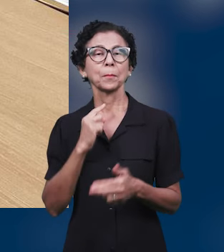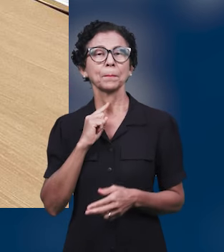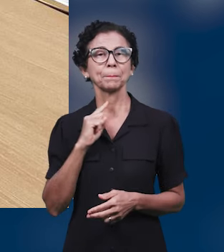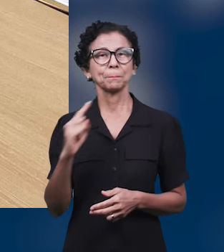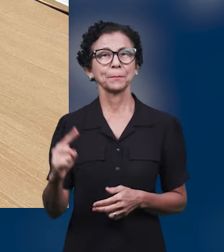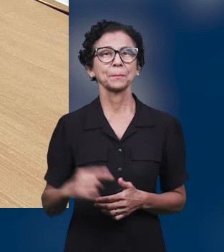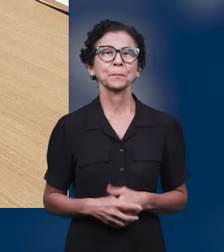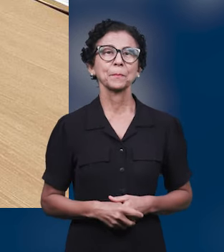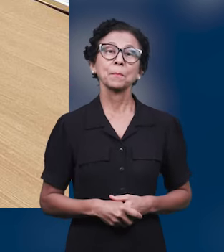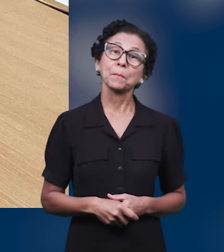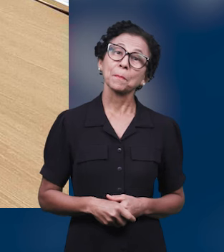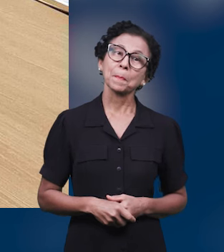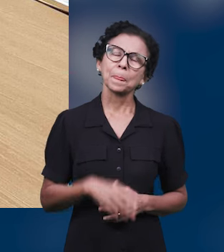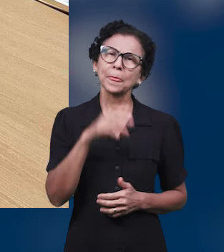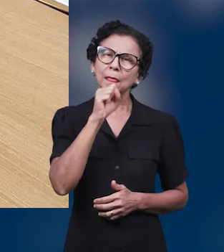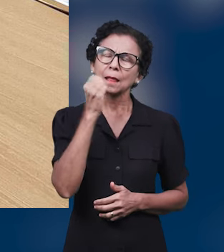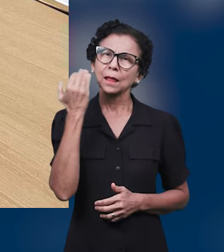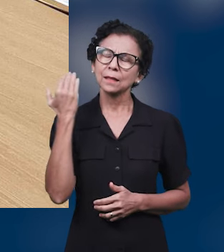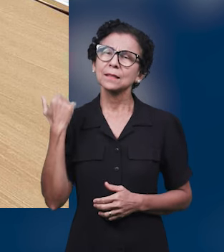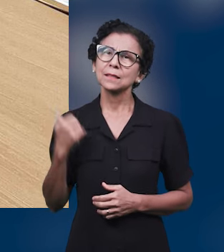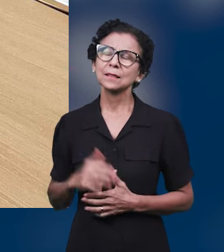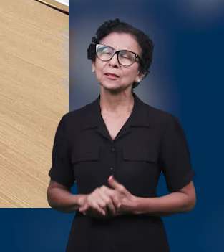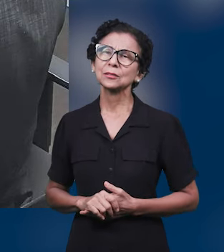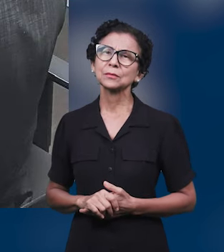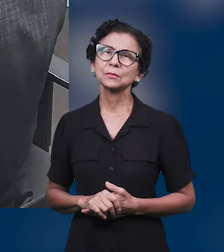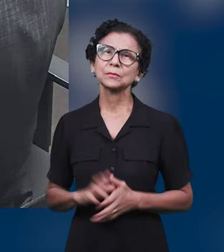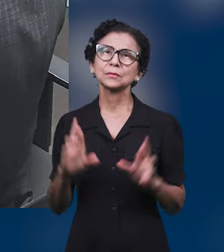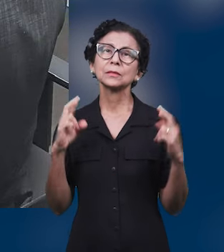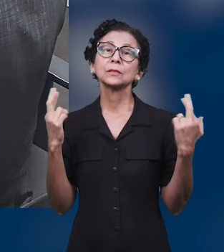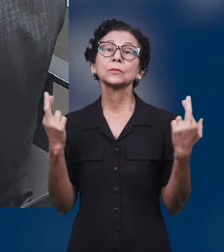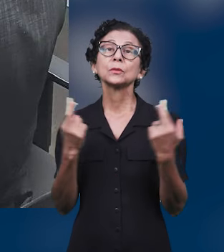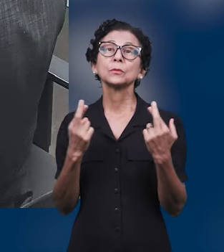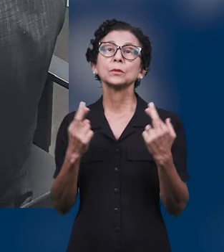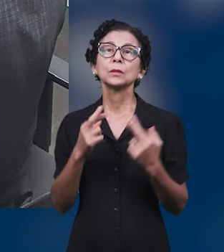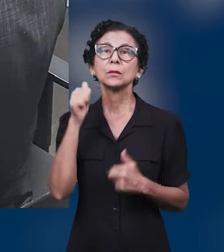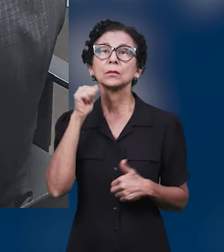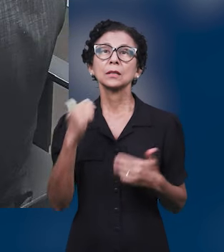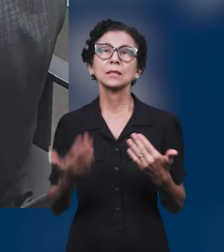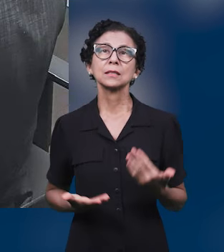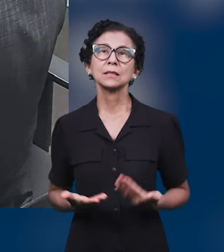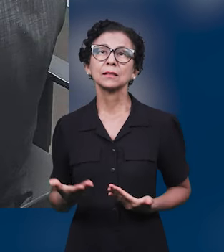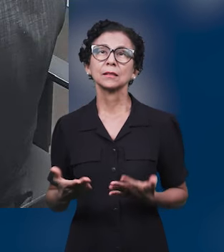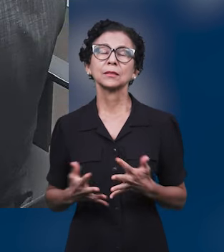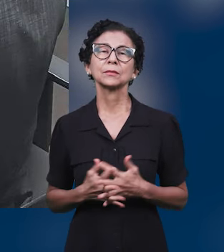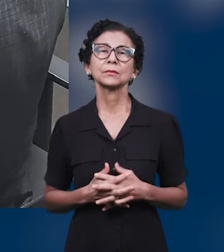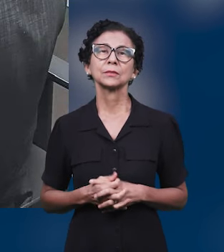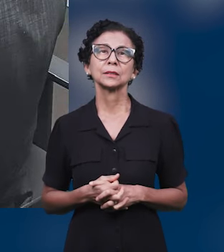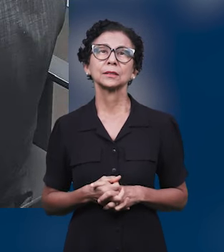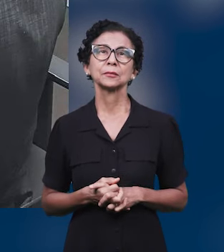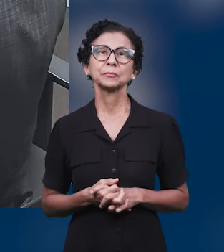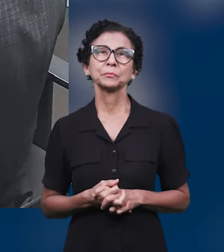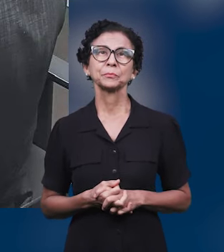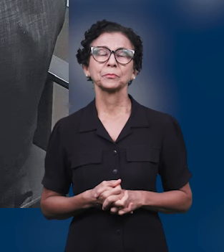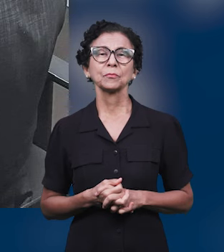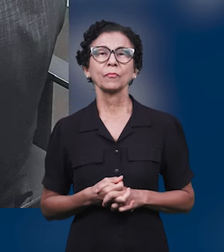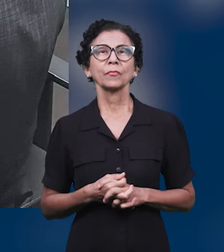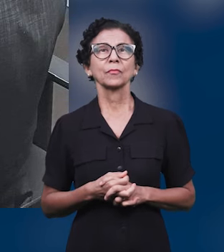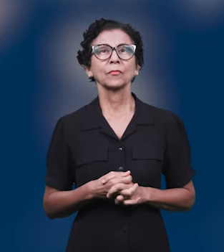com a participação de um grupo de irmãs do Brasil. Essas irmãs estavam no Brasil, na condução do pastor Gilson Souza, que faz parte do